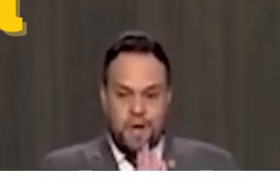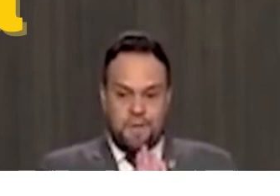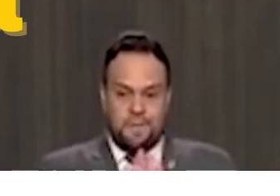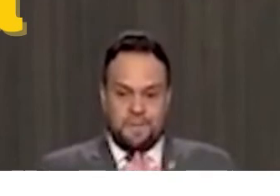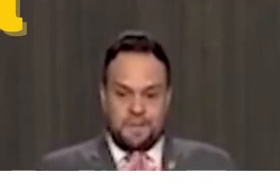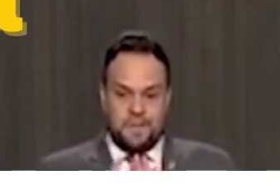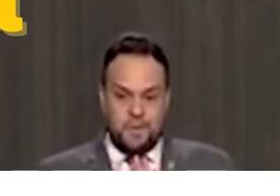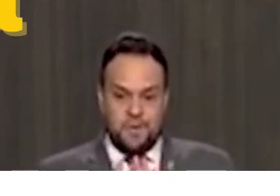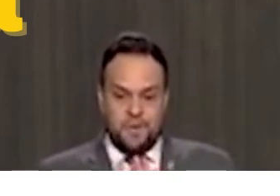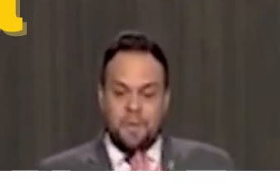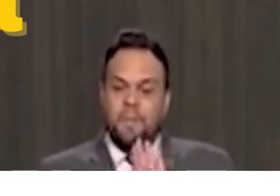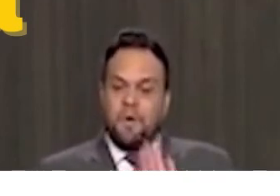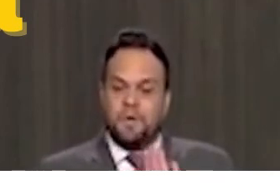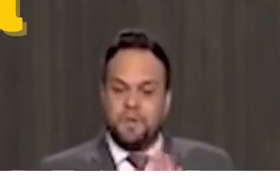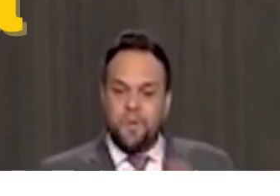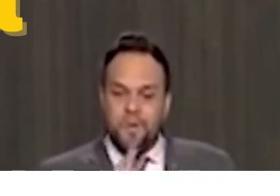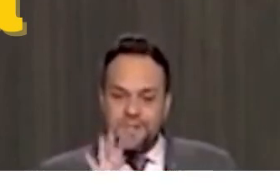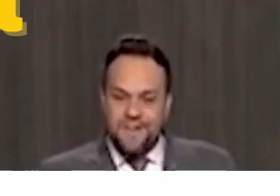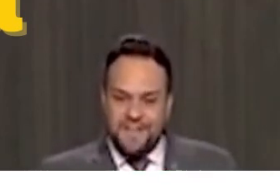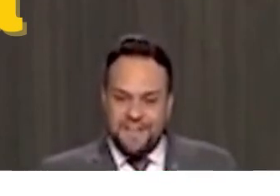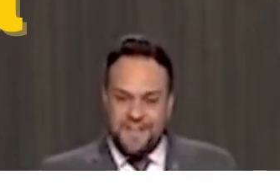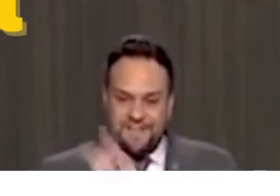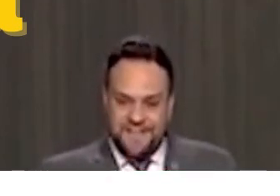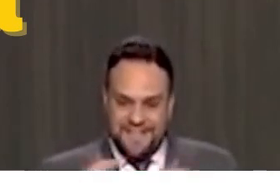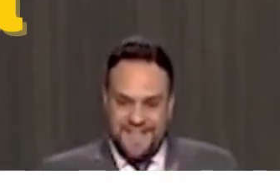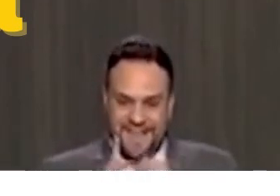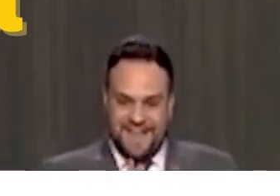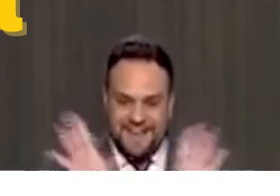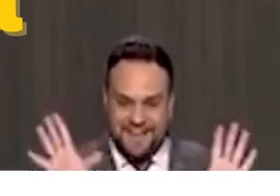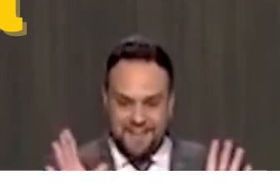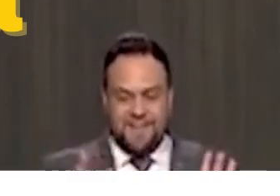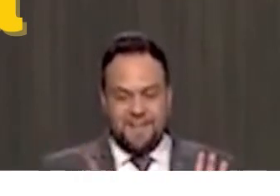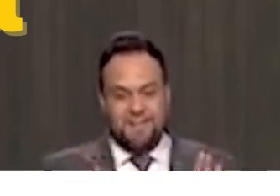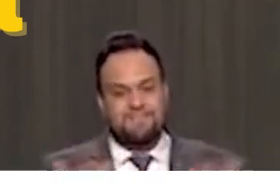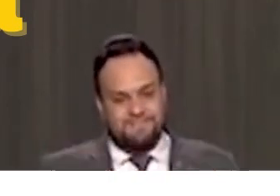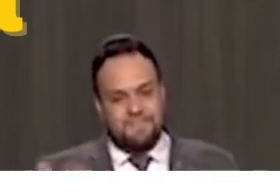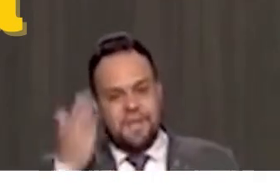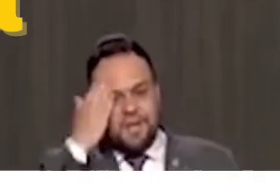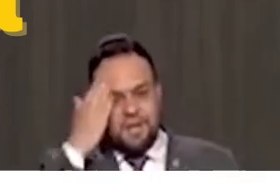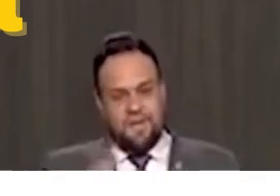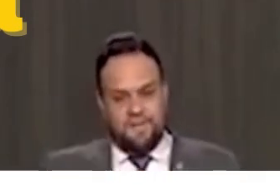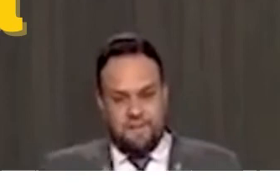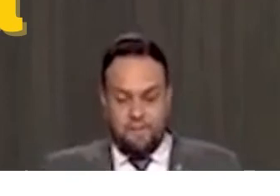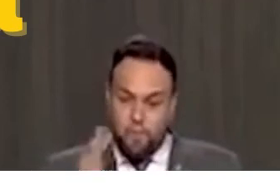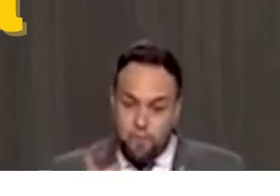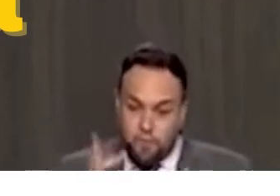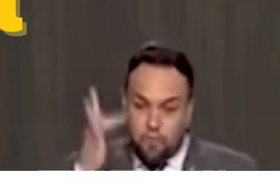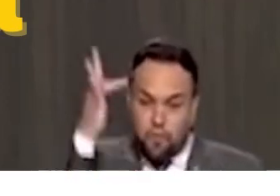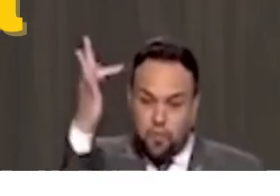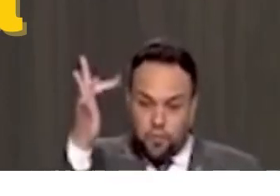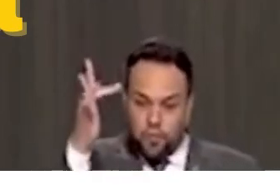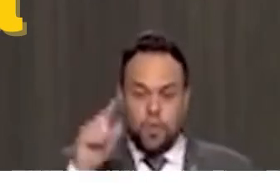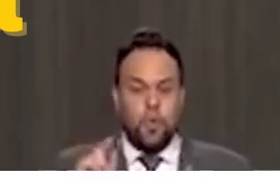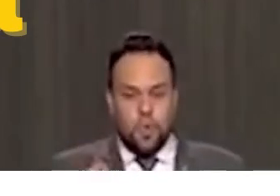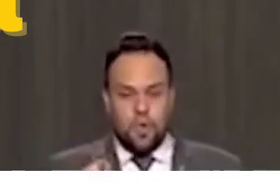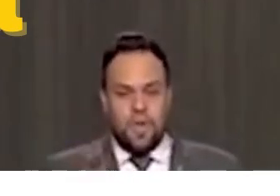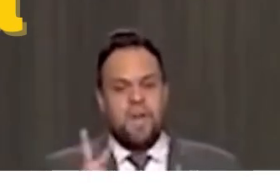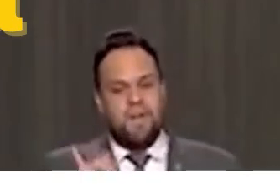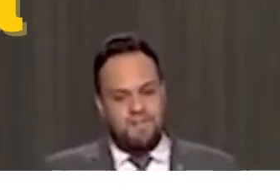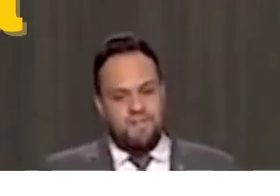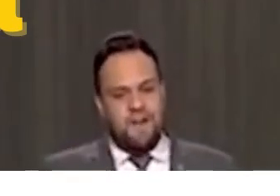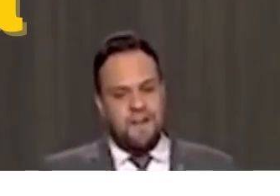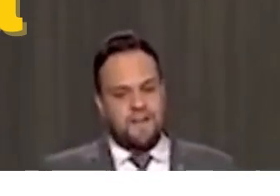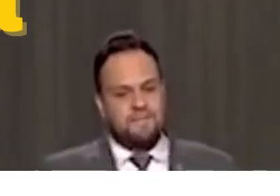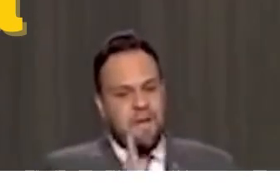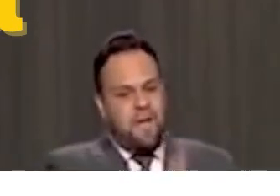libertará, para o bem de todos nós. E lembre-se de uma coisa, nós vivemos dentro de commodities. No futuro, muitas commodities deixarão de existir.